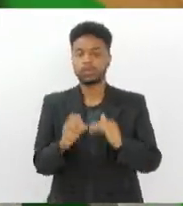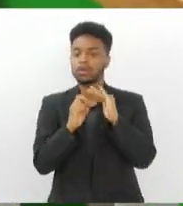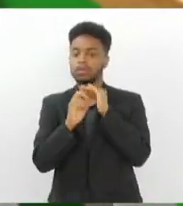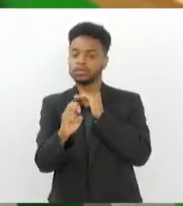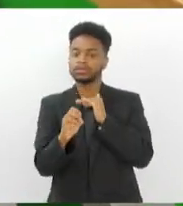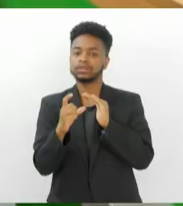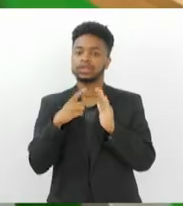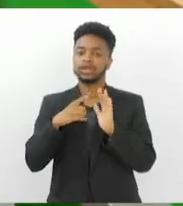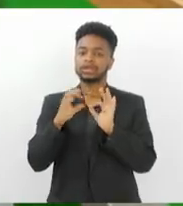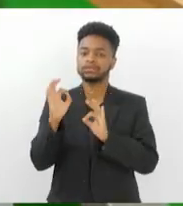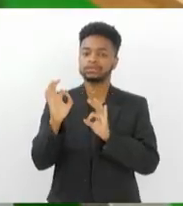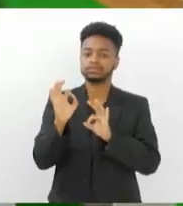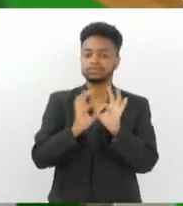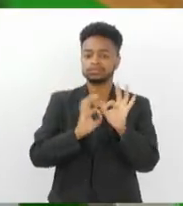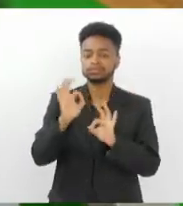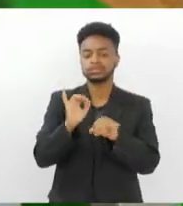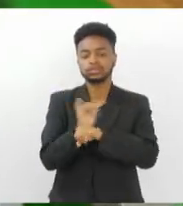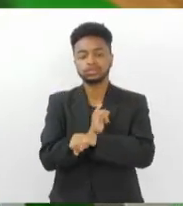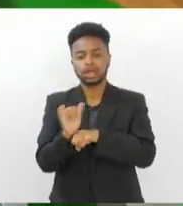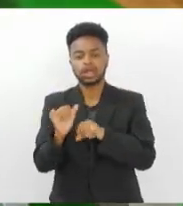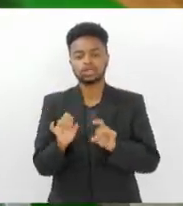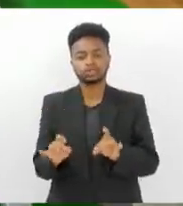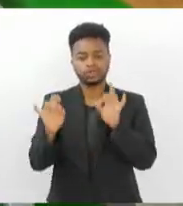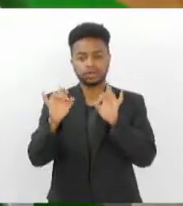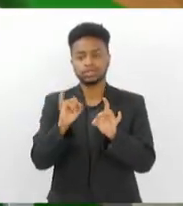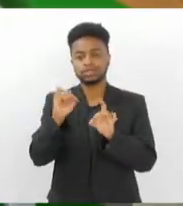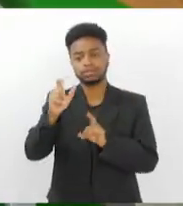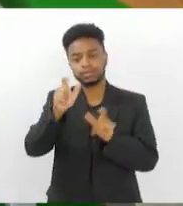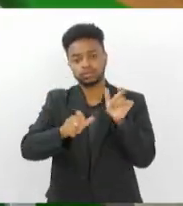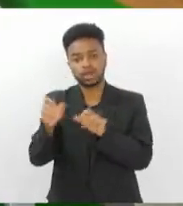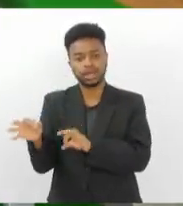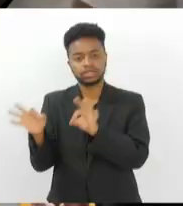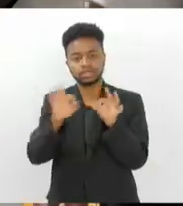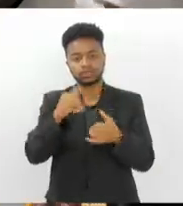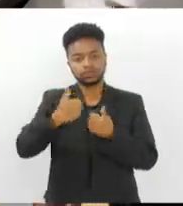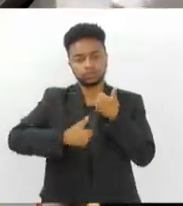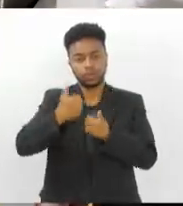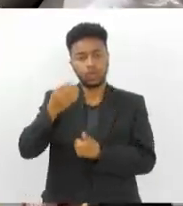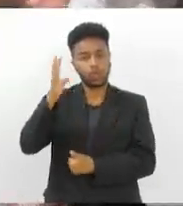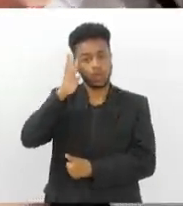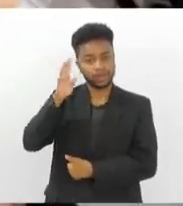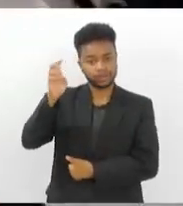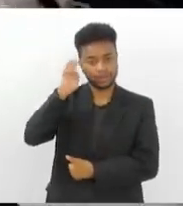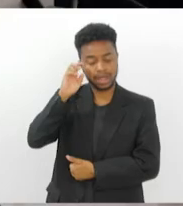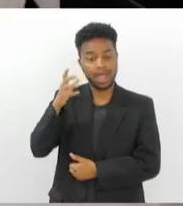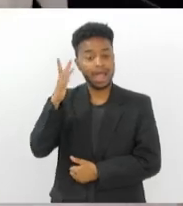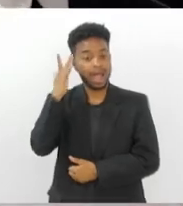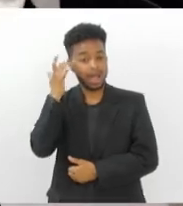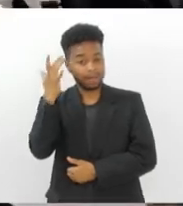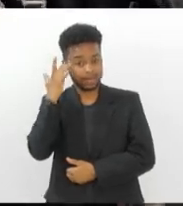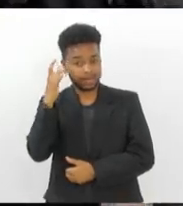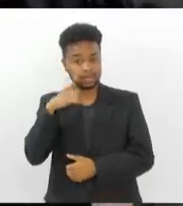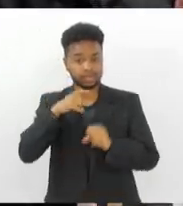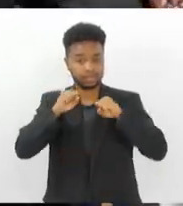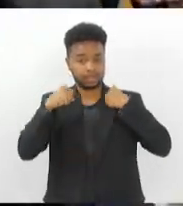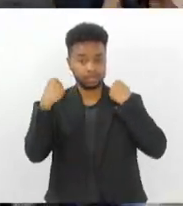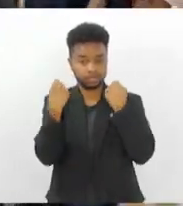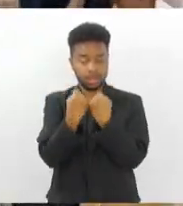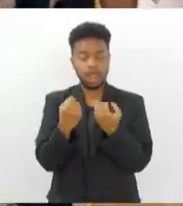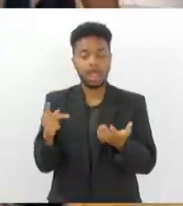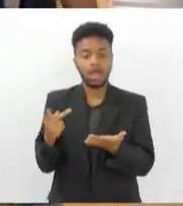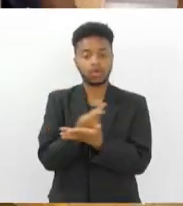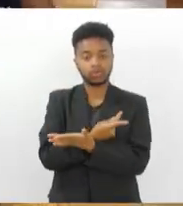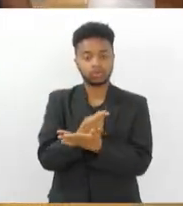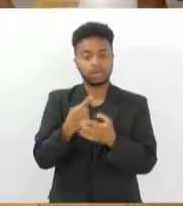para aos usuários que vão assistir aos jogos desta quarta e quinta amanhã no estádio nton Santos o engenhão acontece a